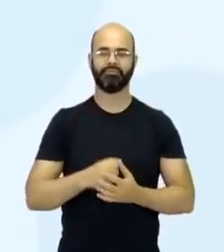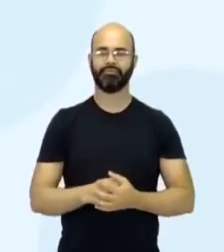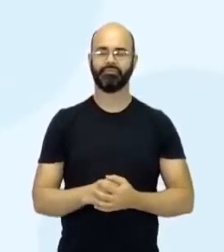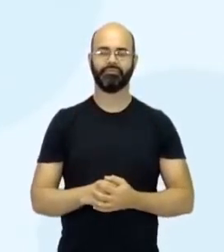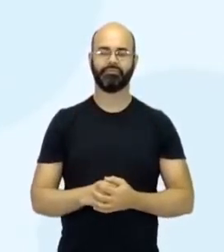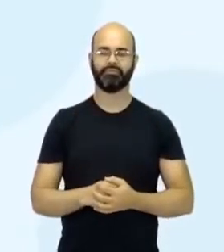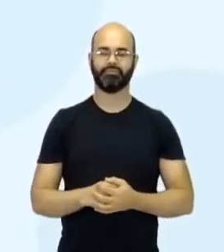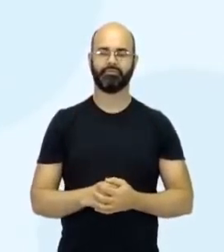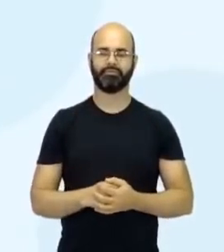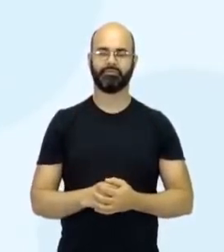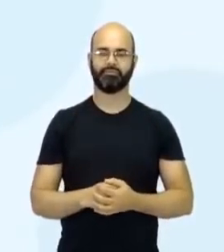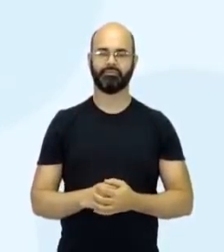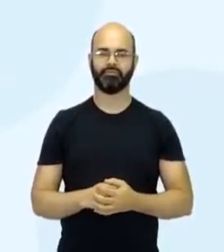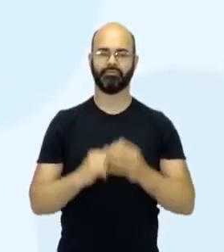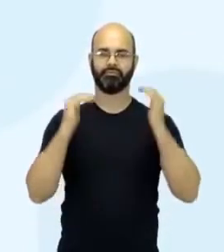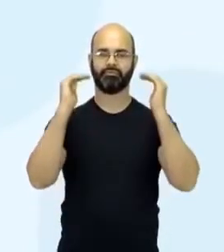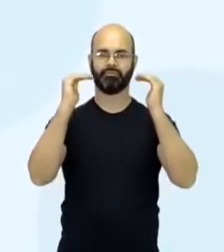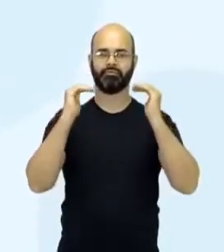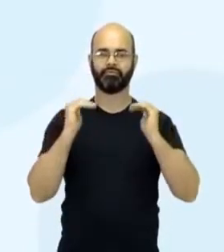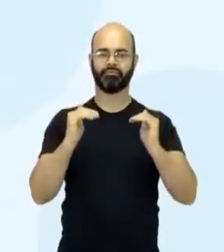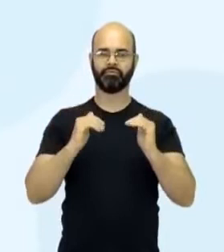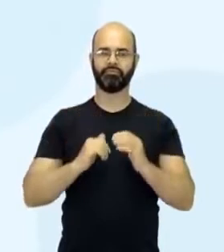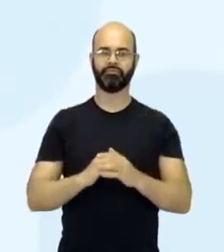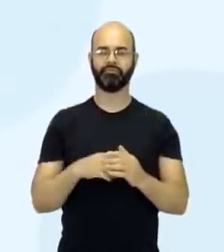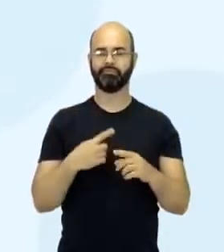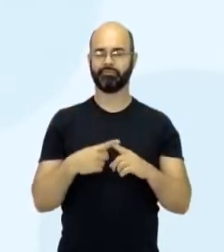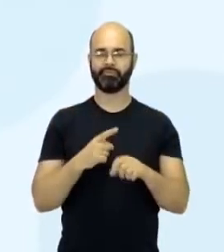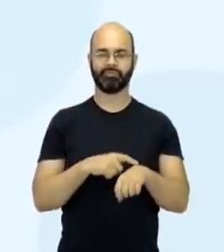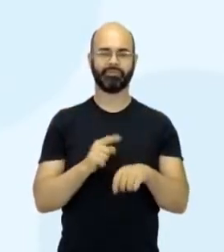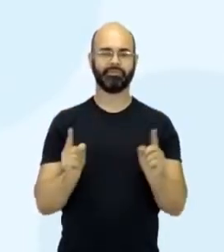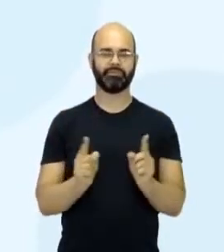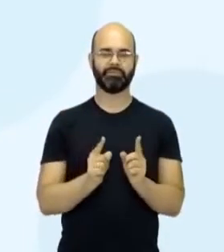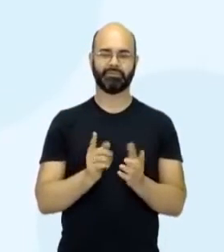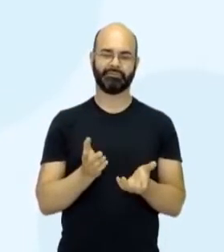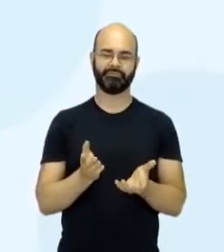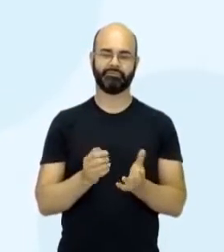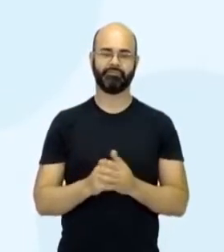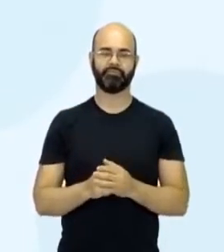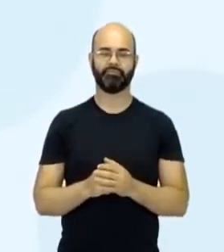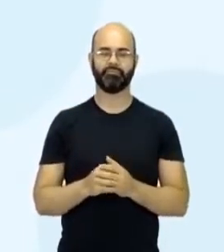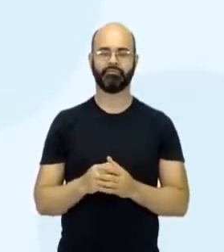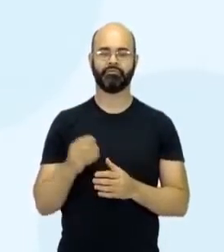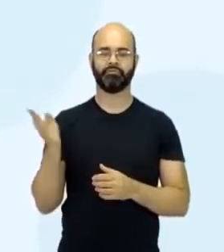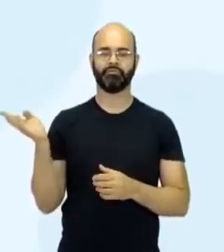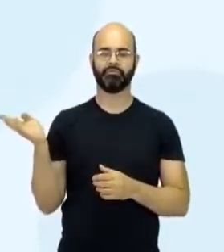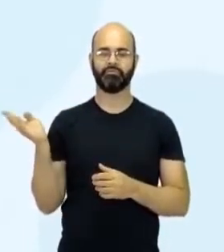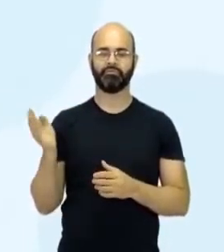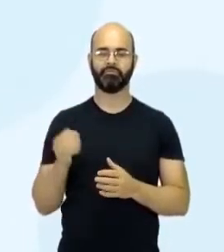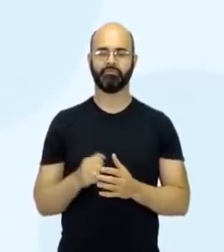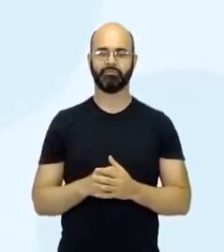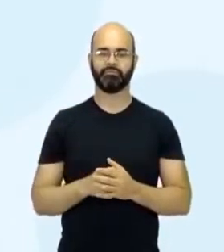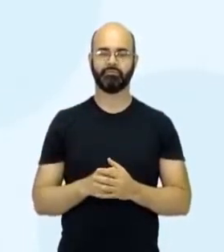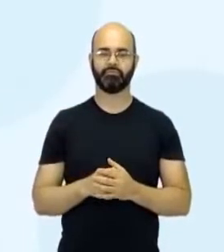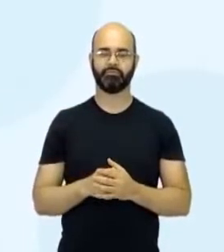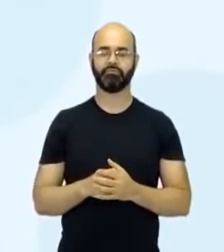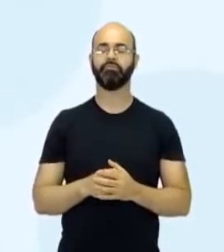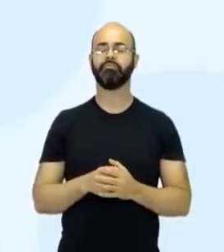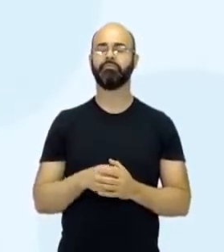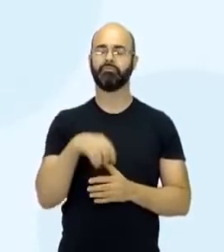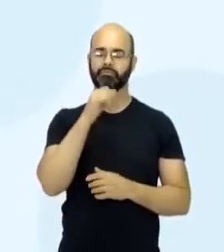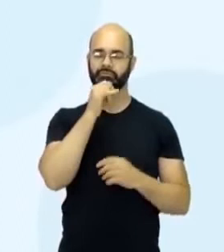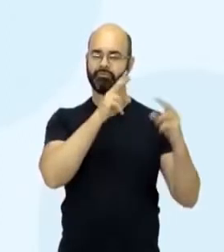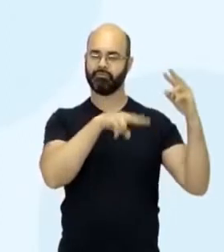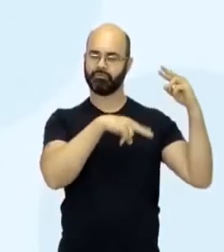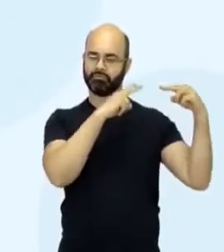Depois eu vou pular aí já para outra parte, porque como sempre, né, o tempo está muito curtinho. Quais são as vantagens do uso das redes sociais para